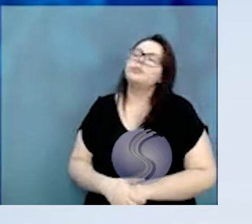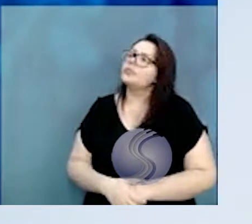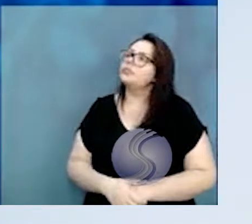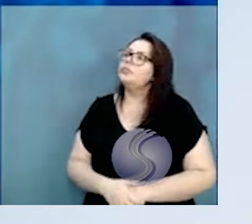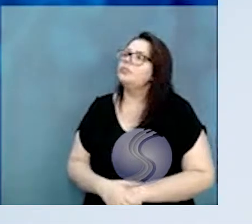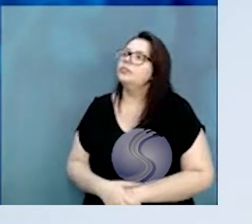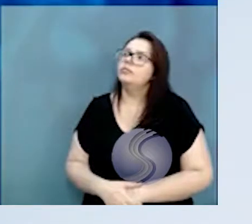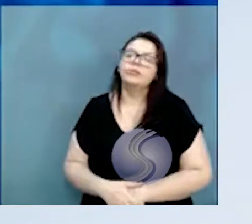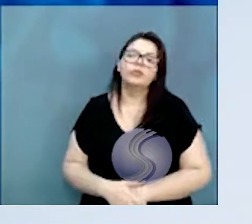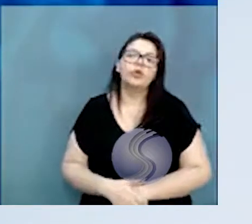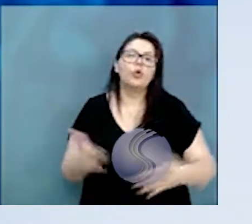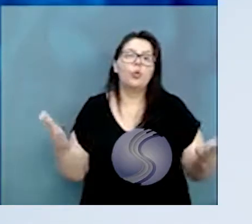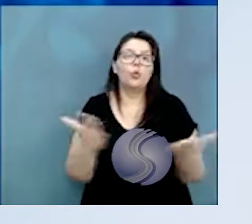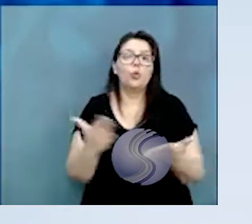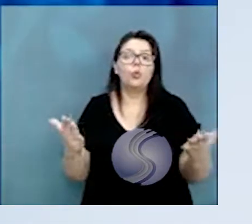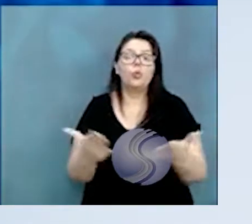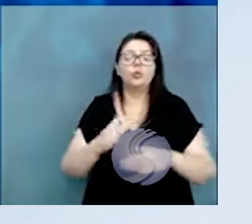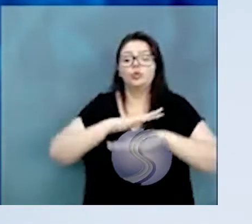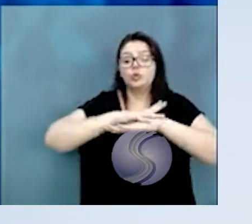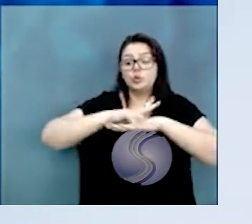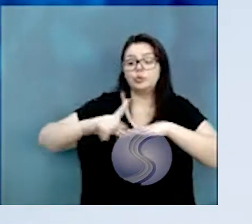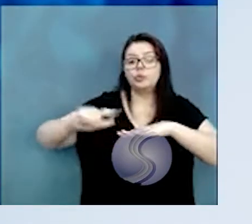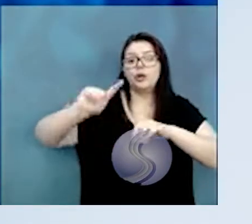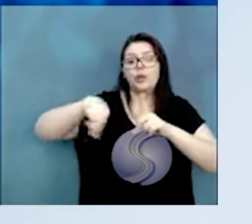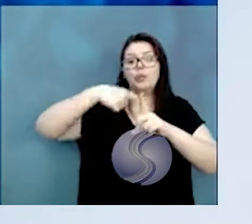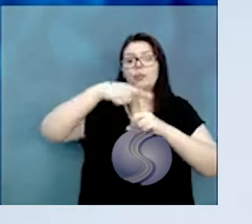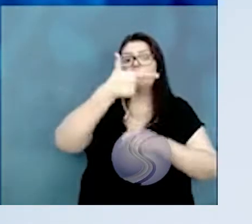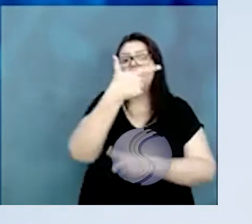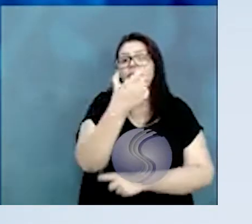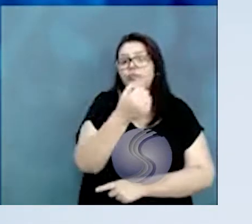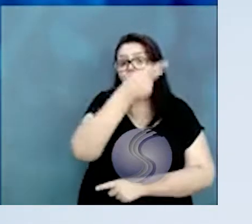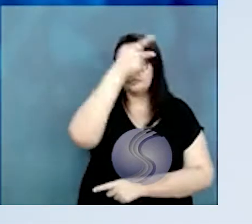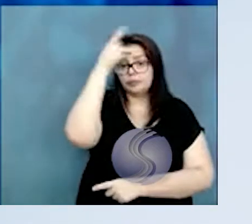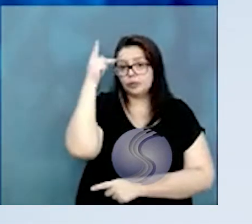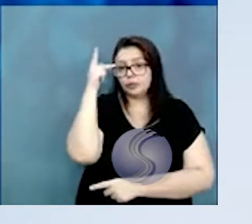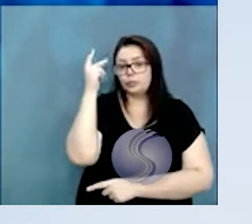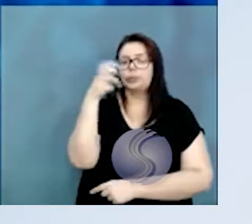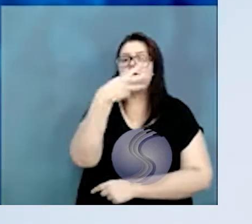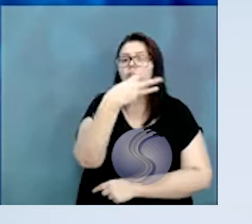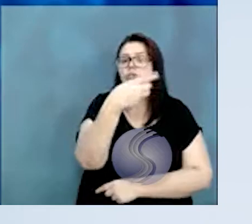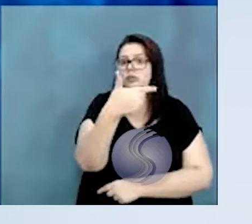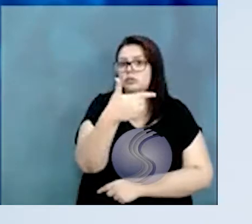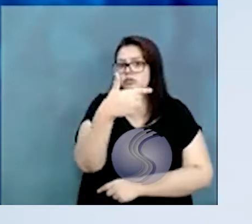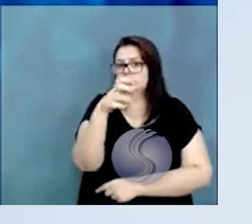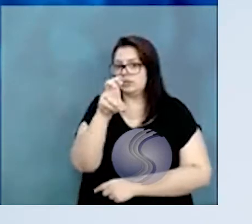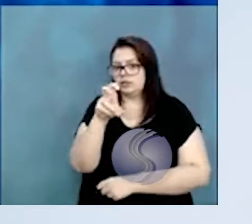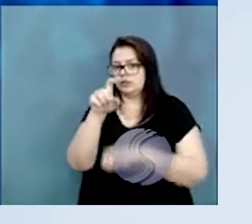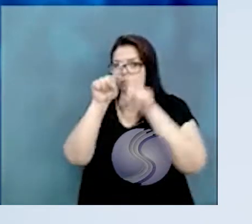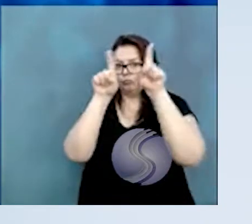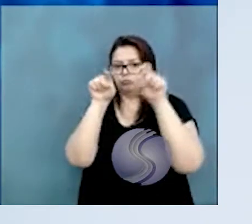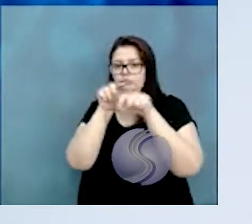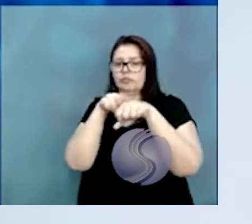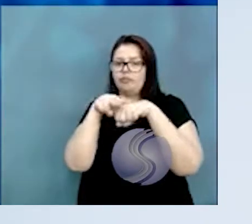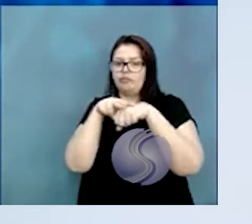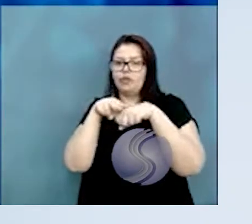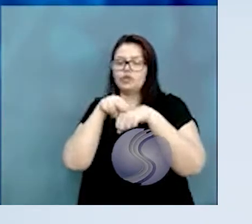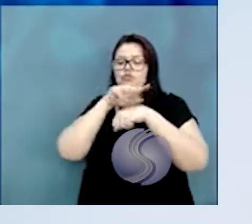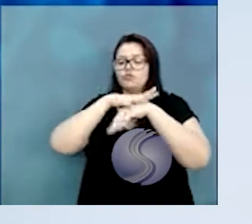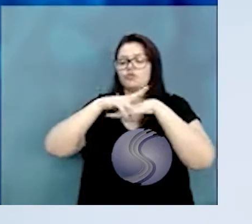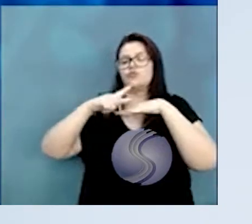confirmou a 16ª morte em decorrência do coronavírus e há ainda duas mortes